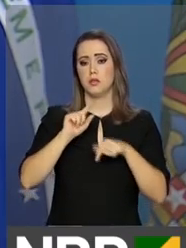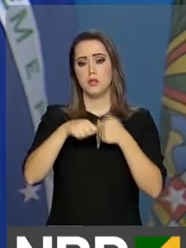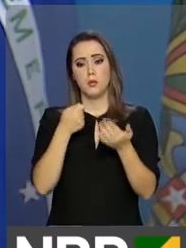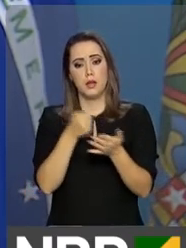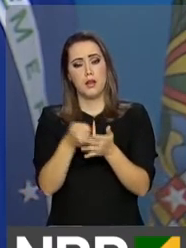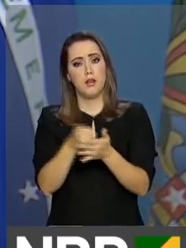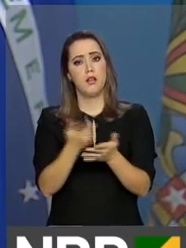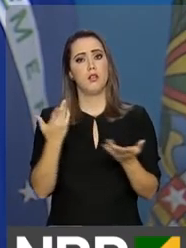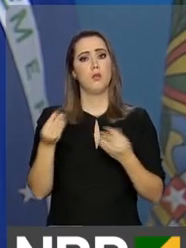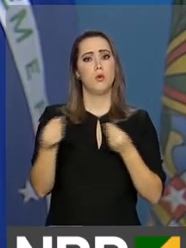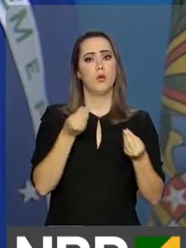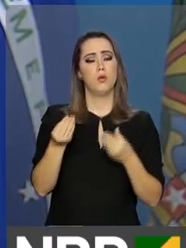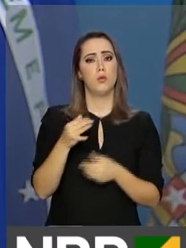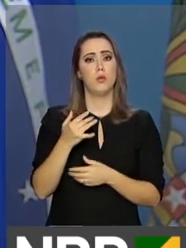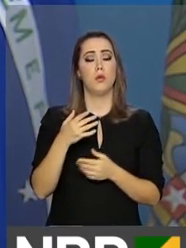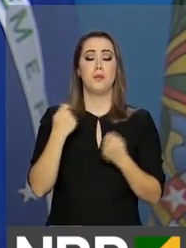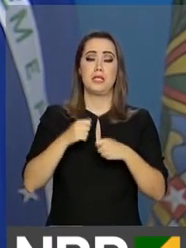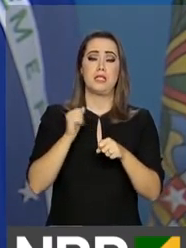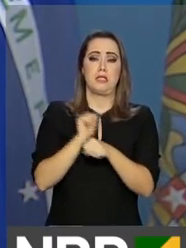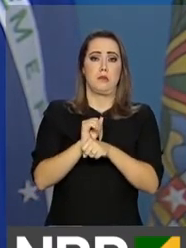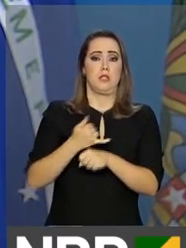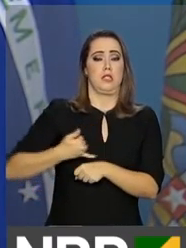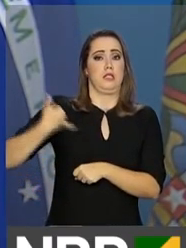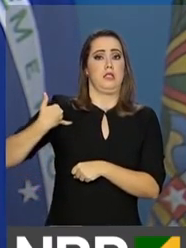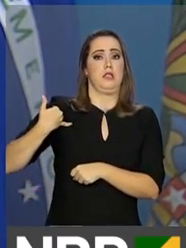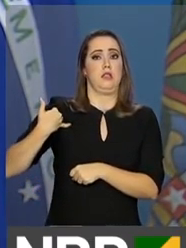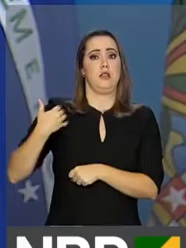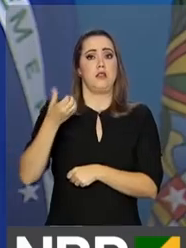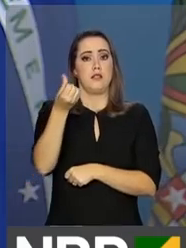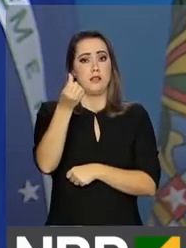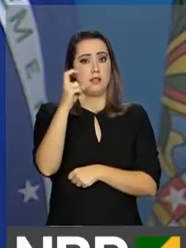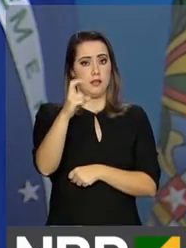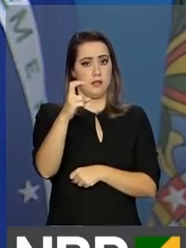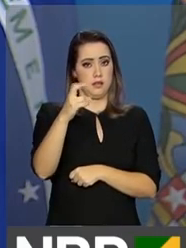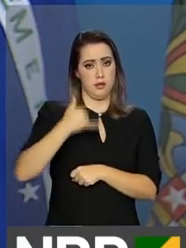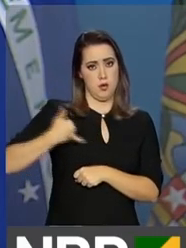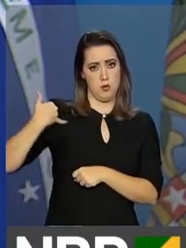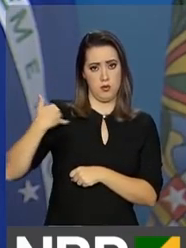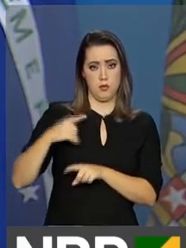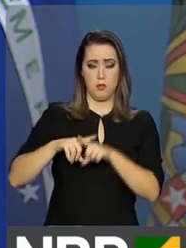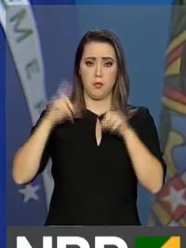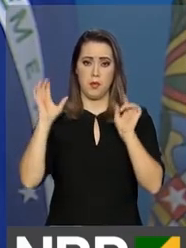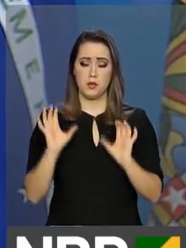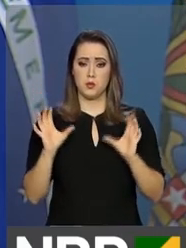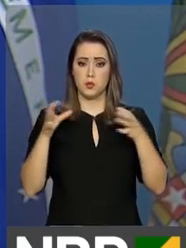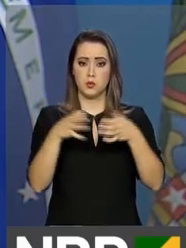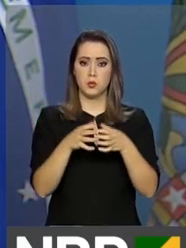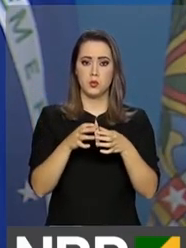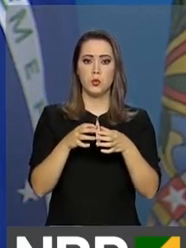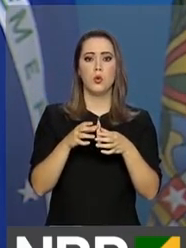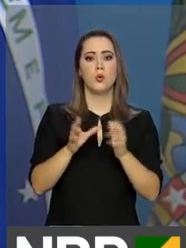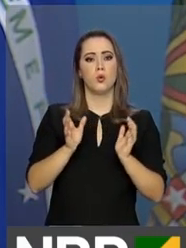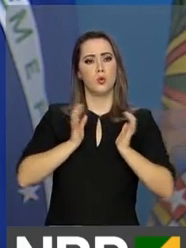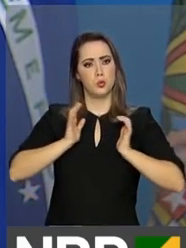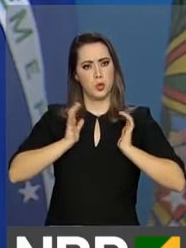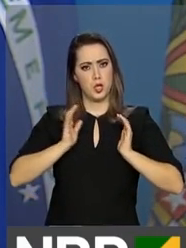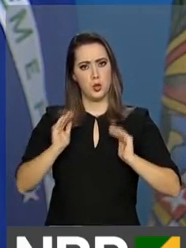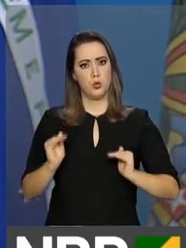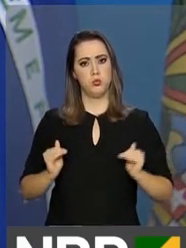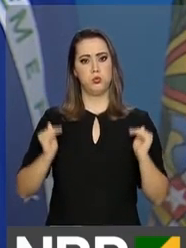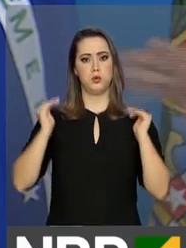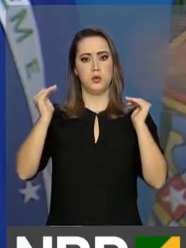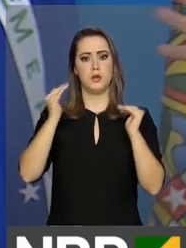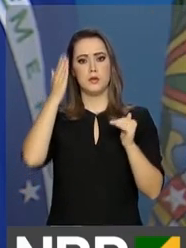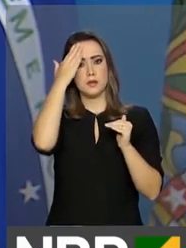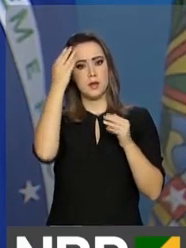obrigados a completar o tempo de idade e se aposentam com 65 anos. Os mais privilegiados, não. Estes sabem